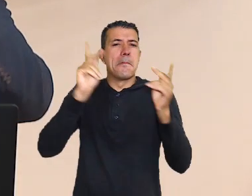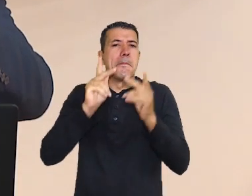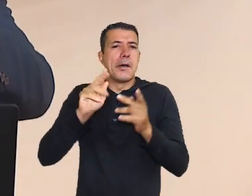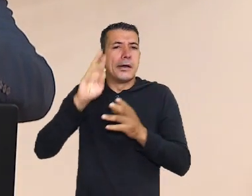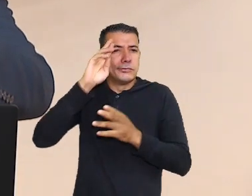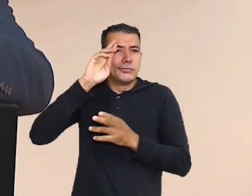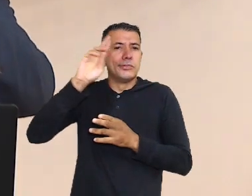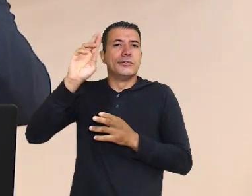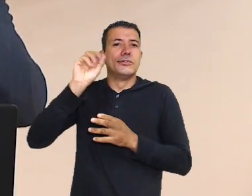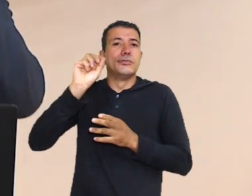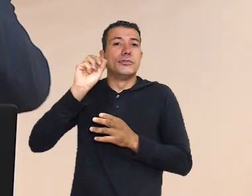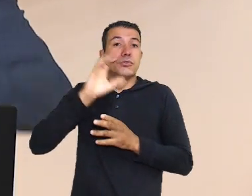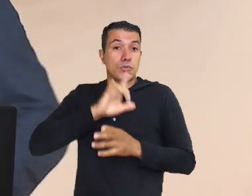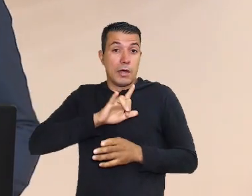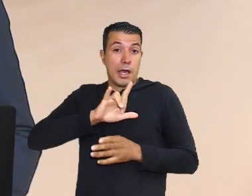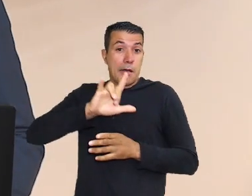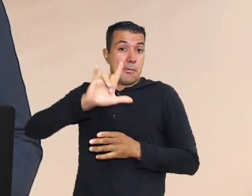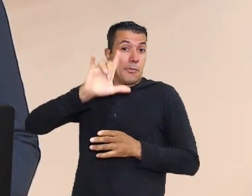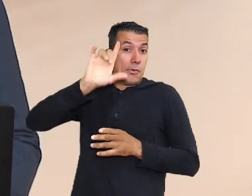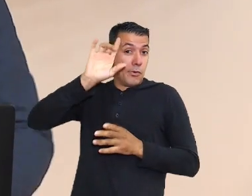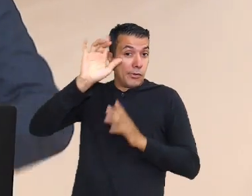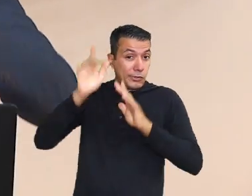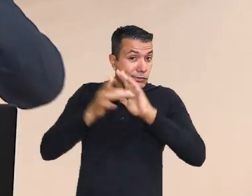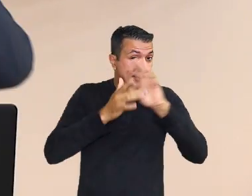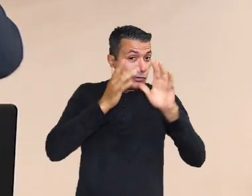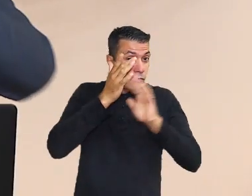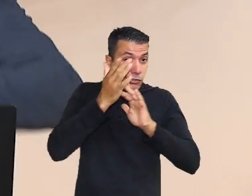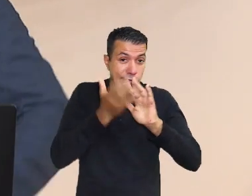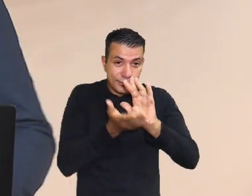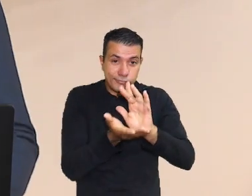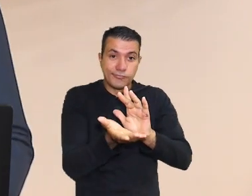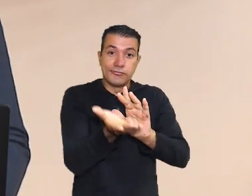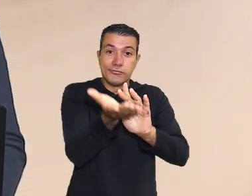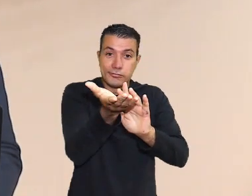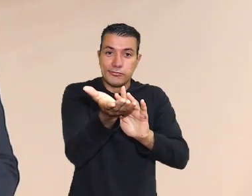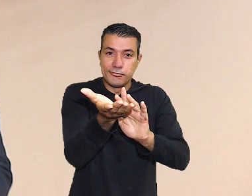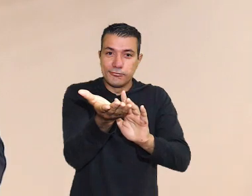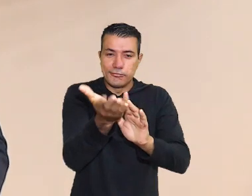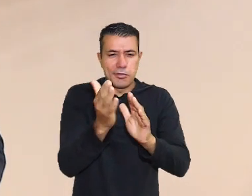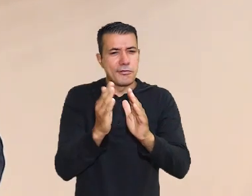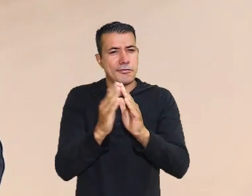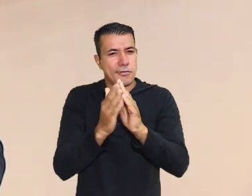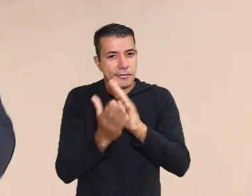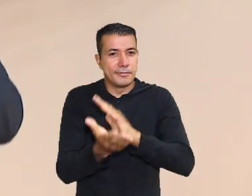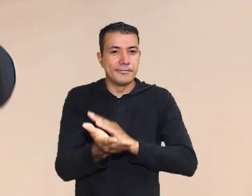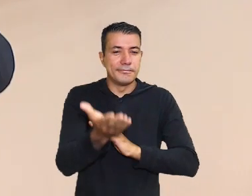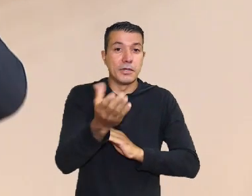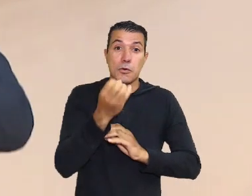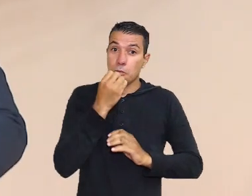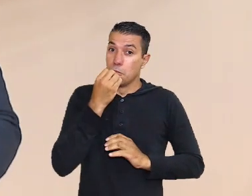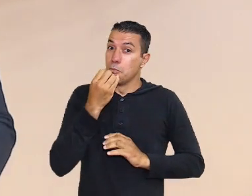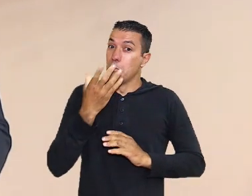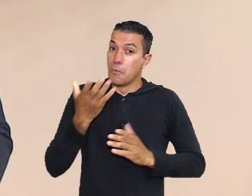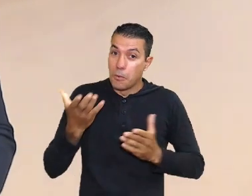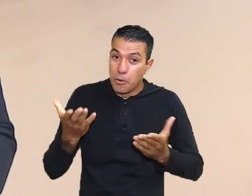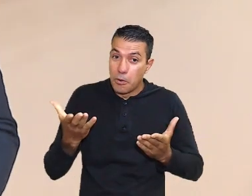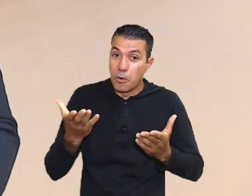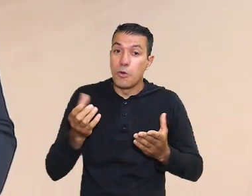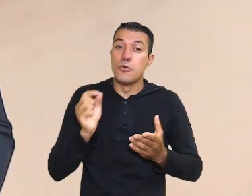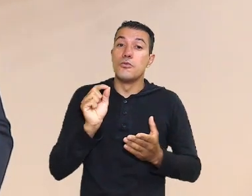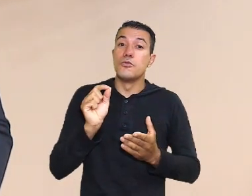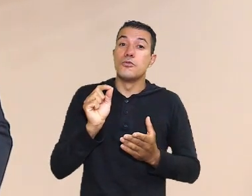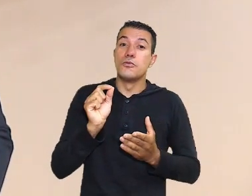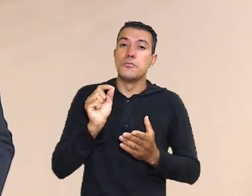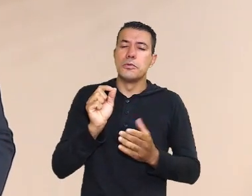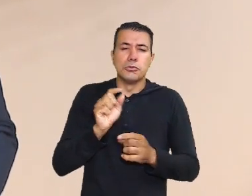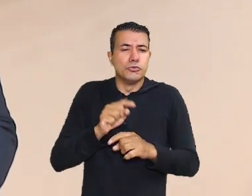Cristo Jesus, o amor do nosso Senhor esteja aí contigo também na sua casa. Que bom que você selecionou